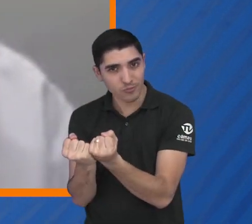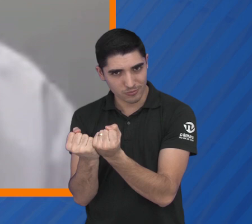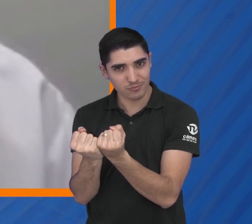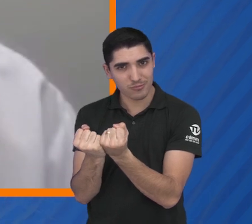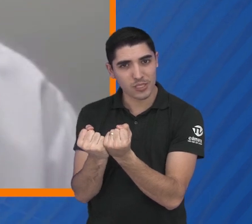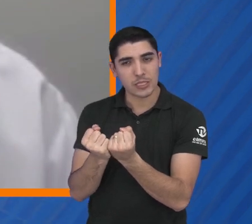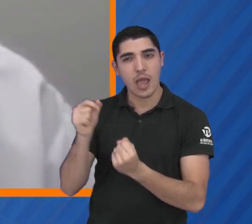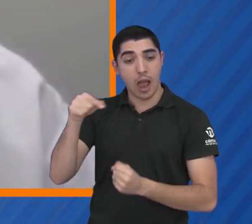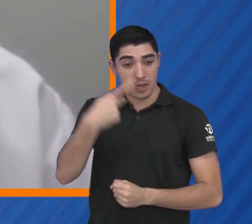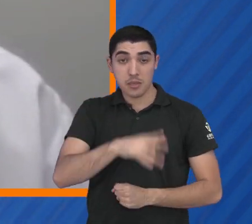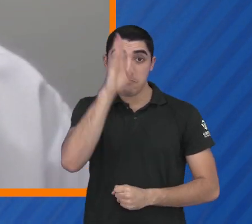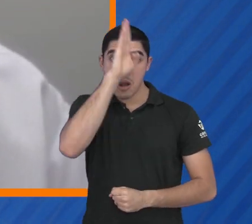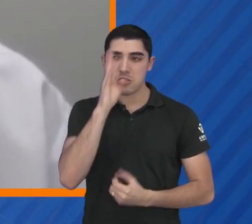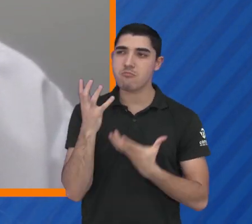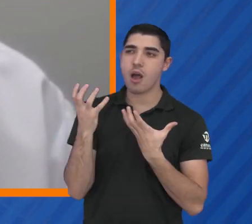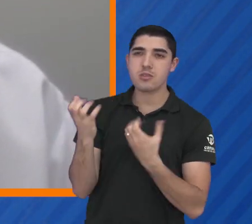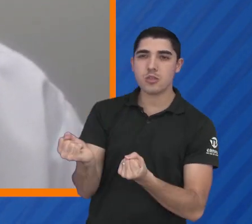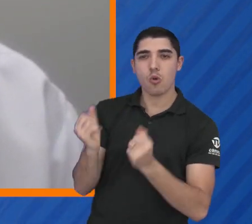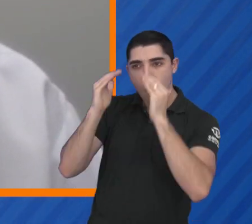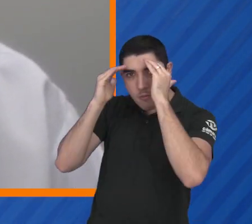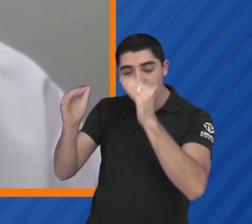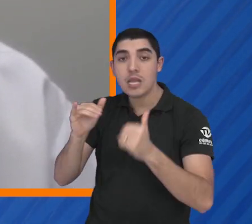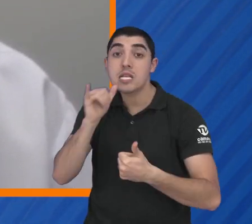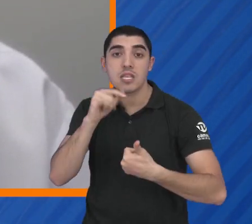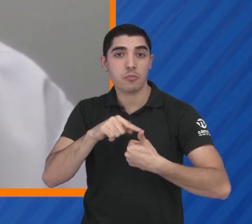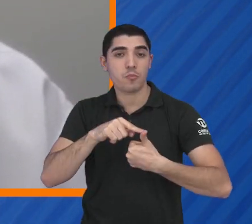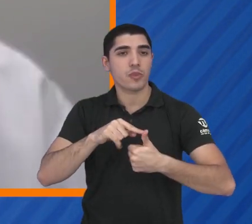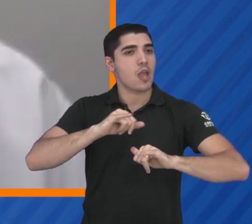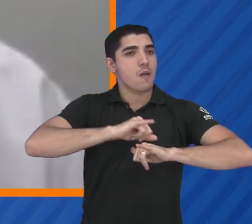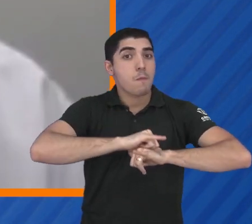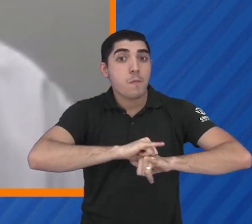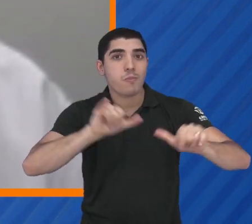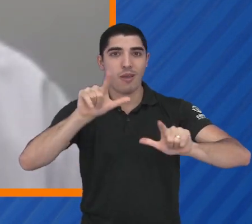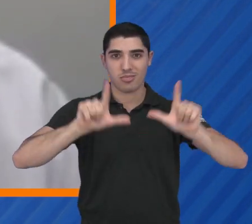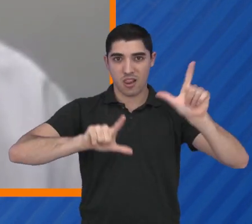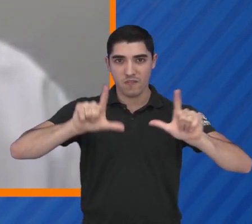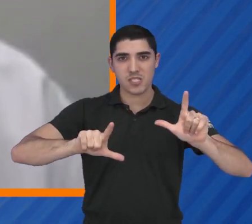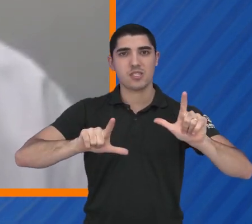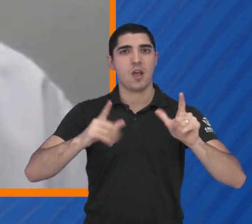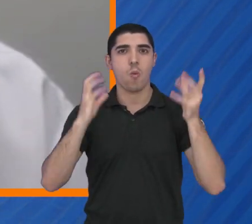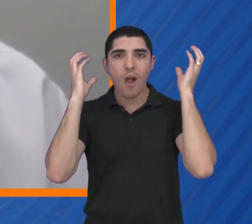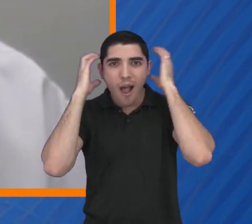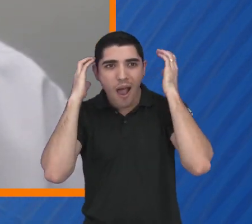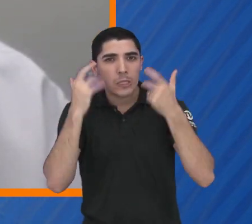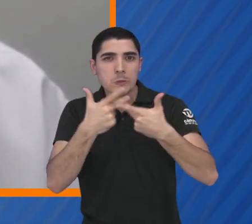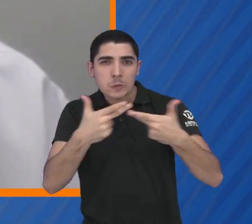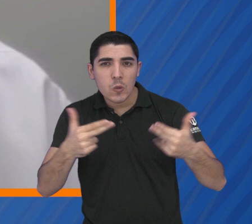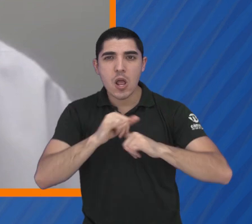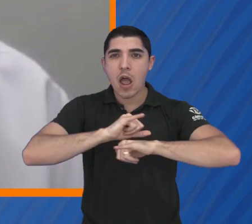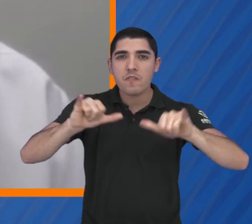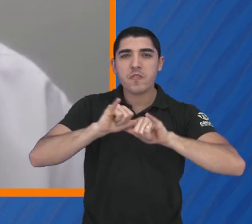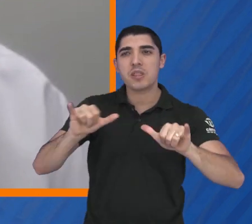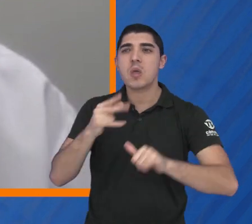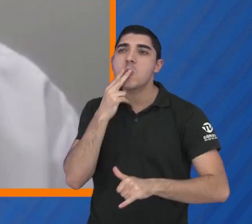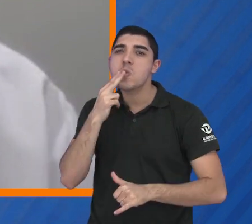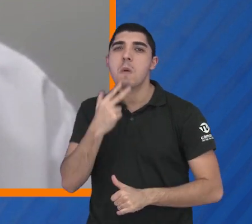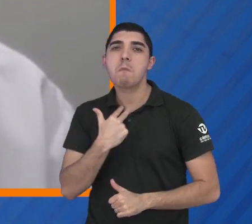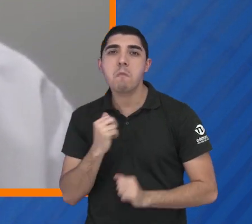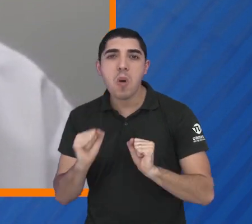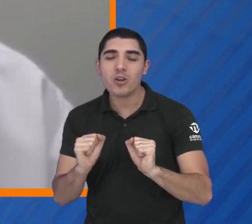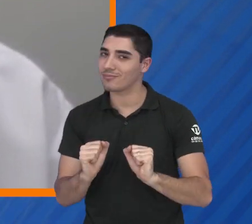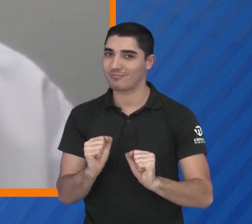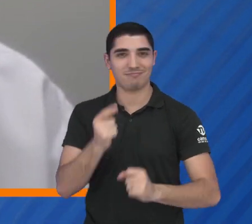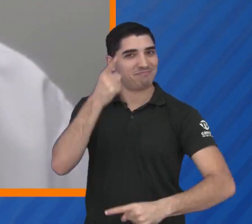de Saúde que o país adotou. Por exemplo, proibir propagandas nos veículos de comunicação.